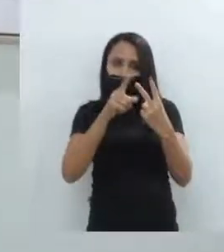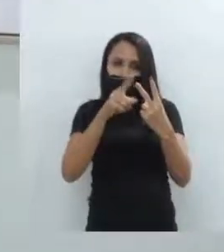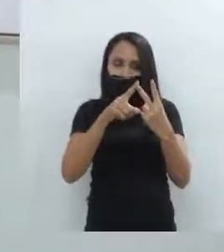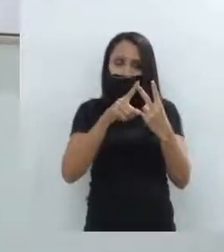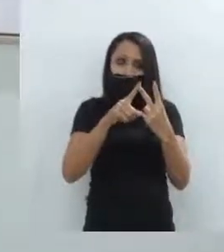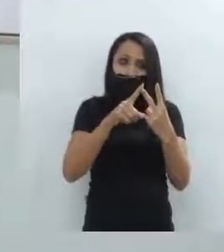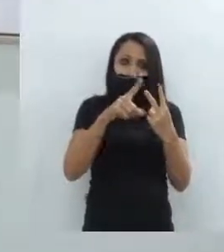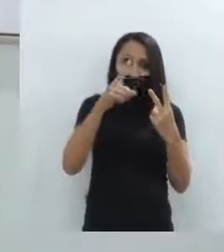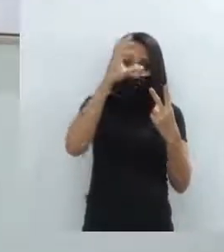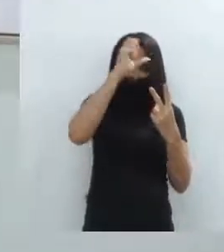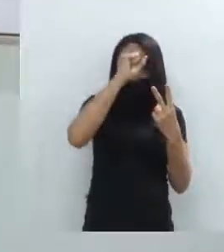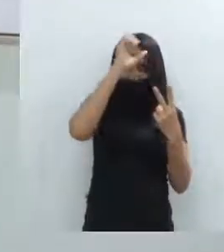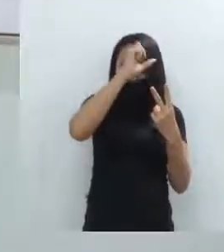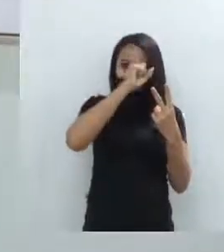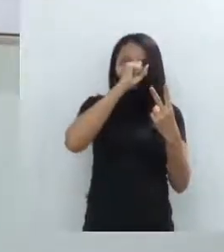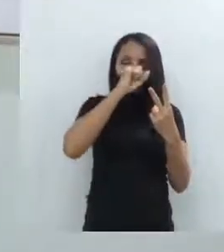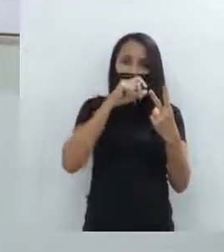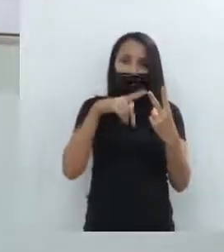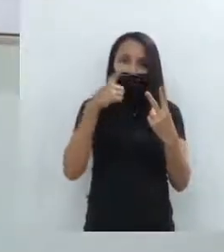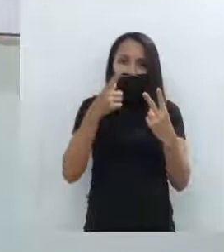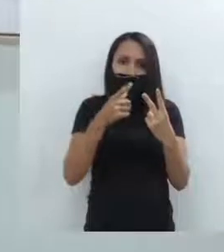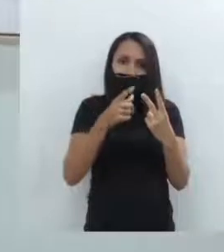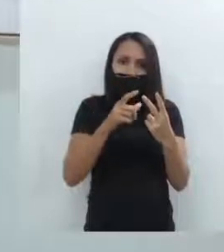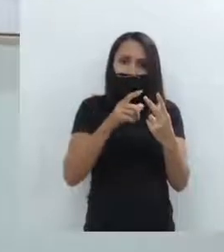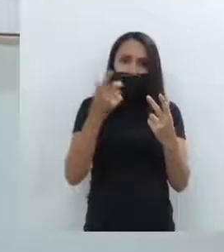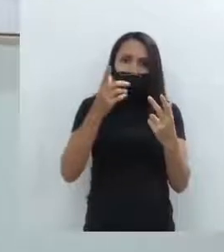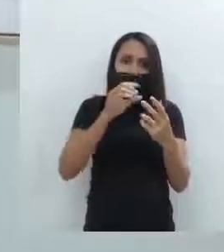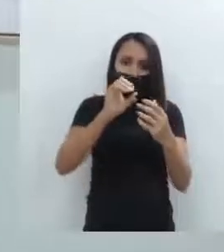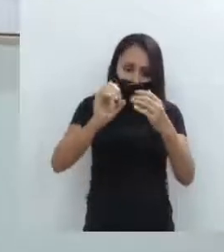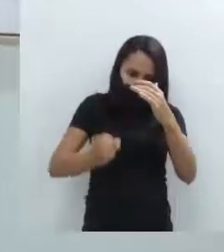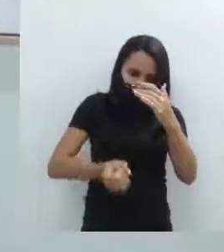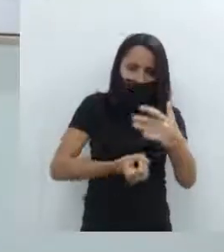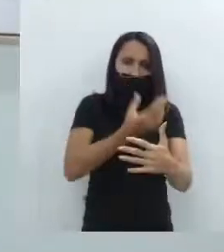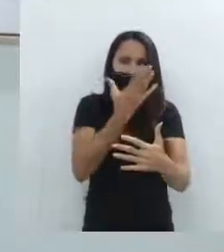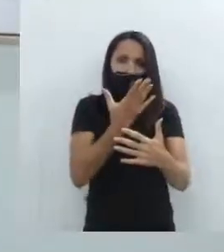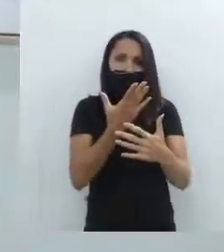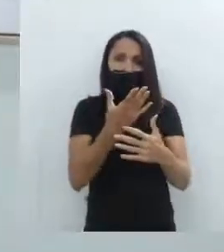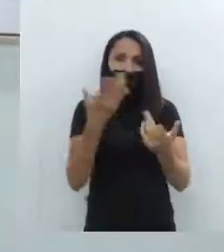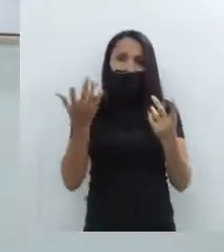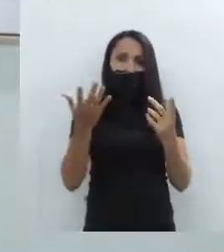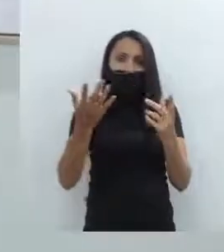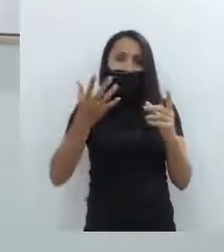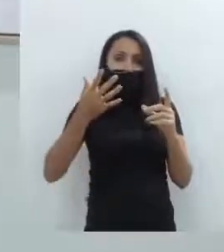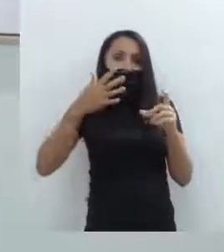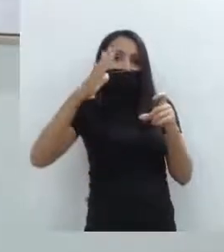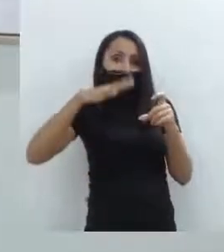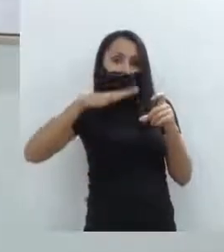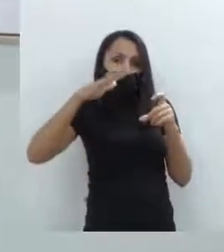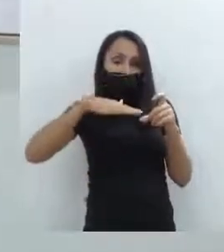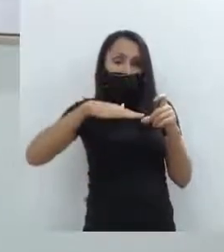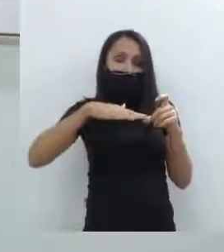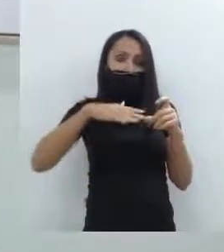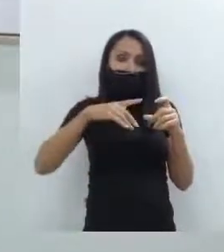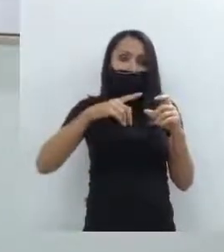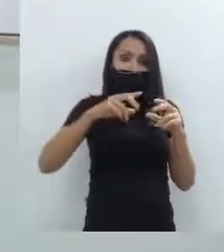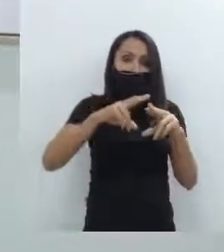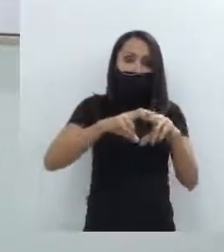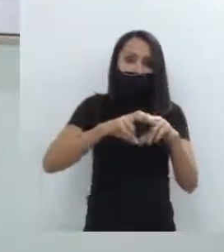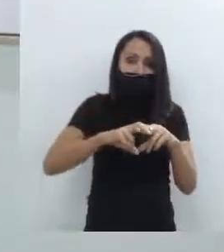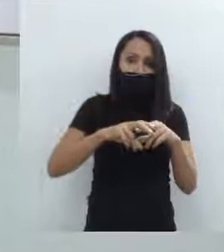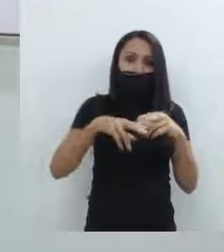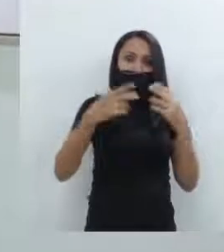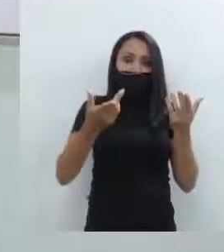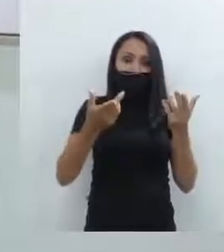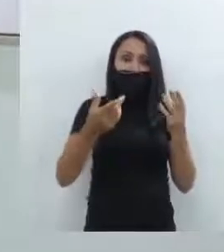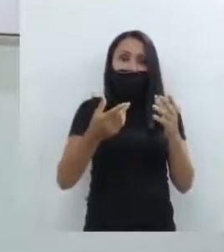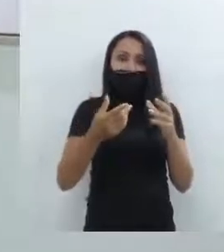vamos aprender na nossa aula é o ressurgimento desse aspecto mitológico. Por isso que a nossa aula se chama o papel